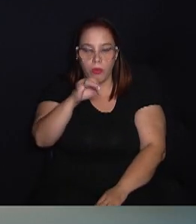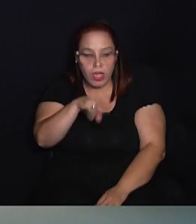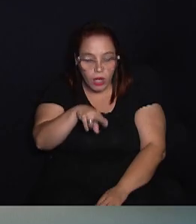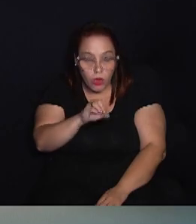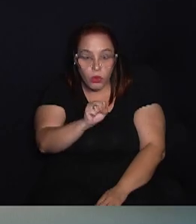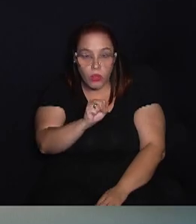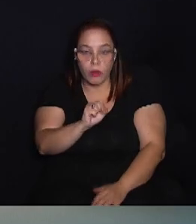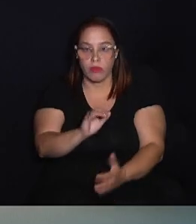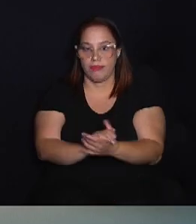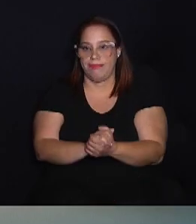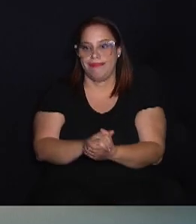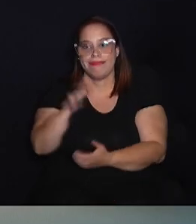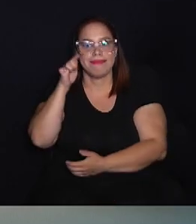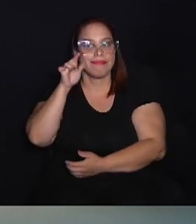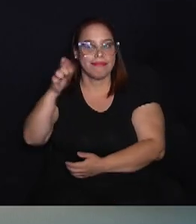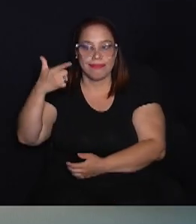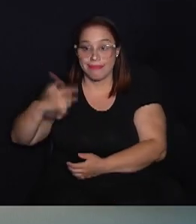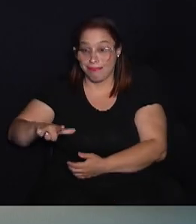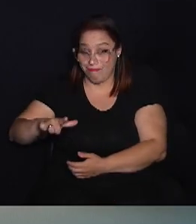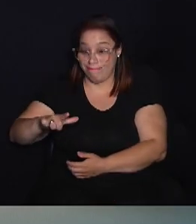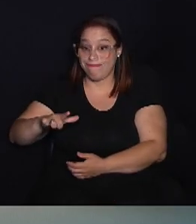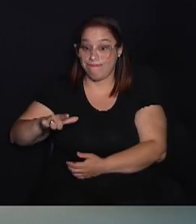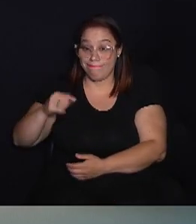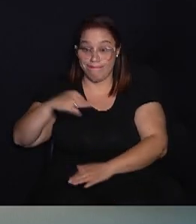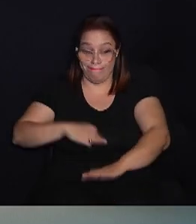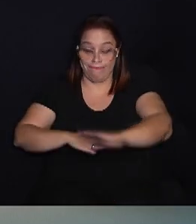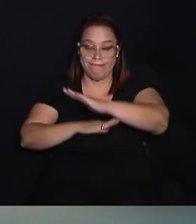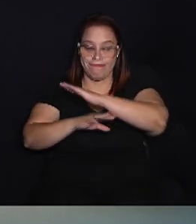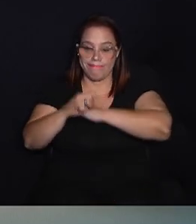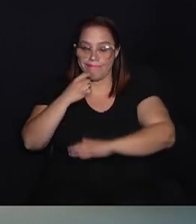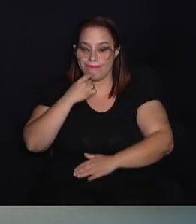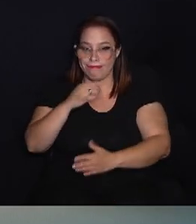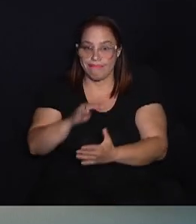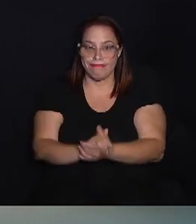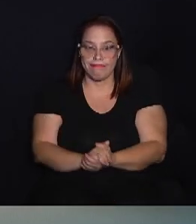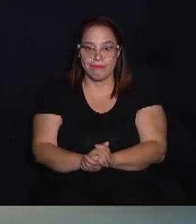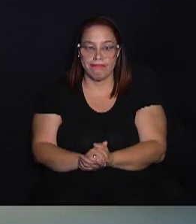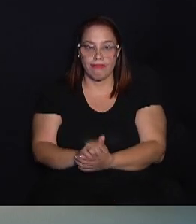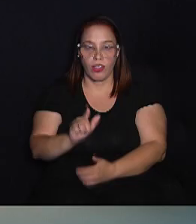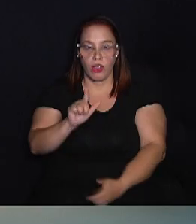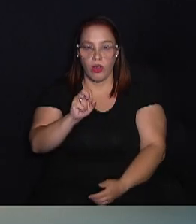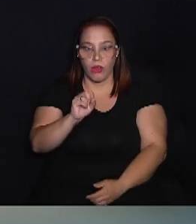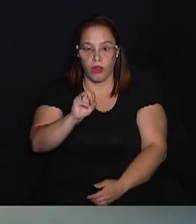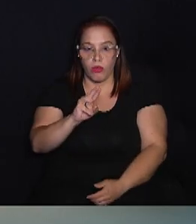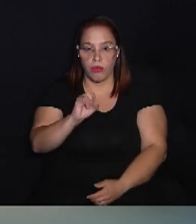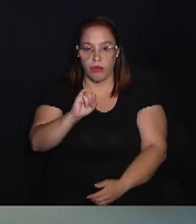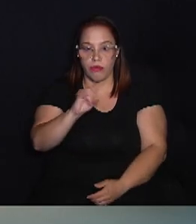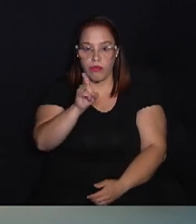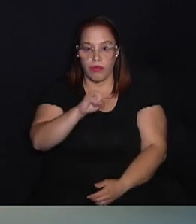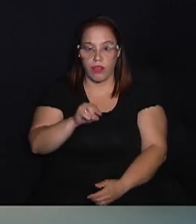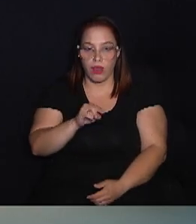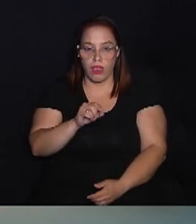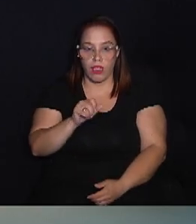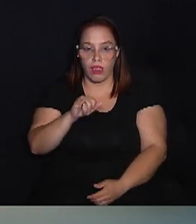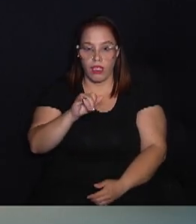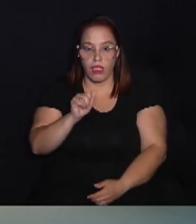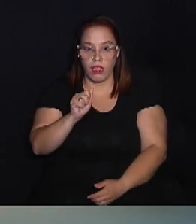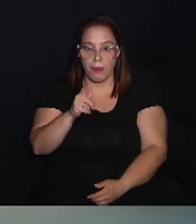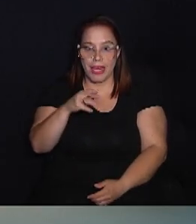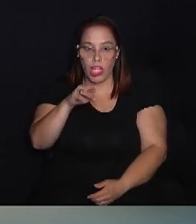2028, assim como a Guida Calisto, do PT, também uma das 5 mulheres que estarão aqui na Câmara Municipal de